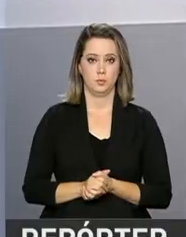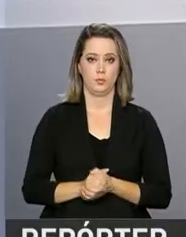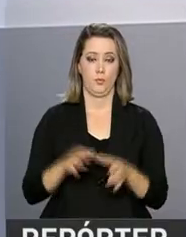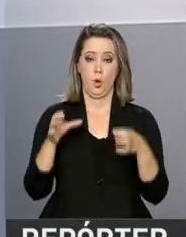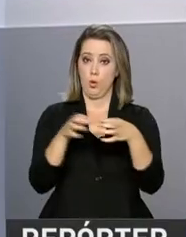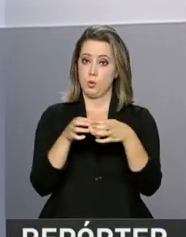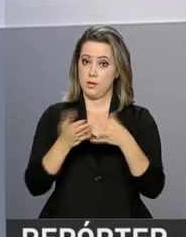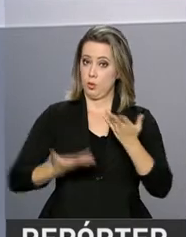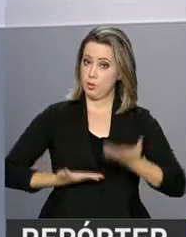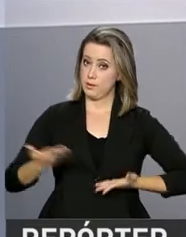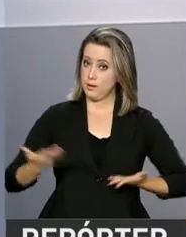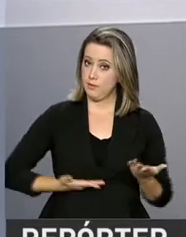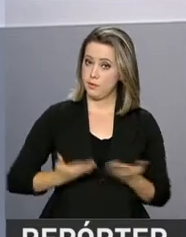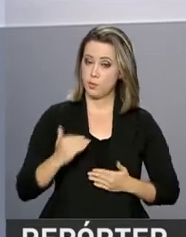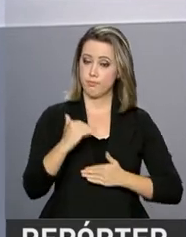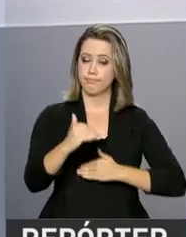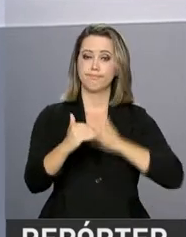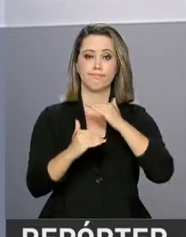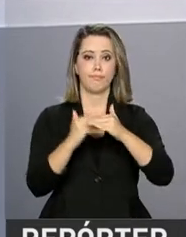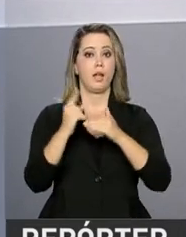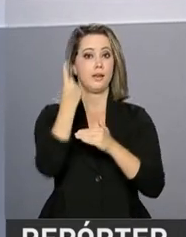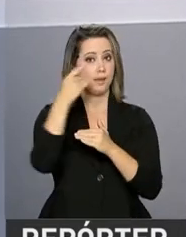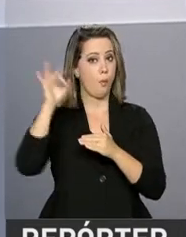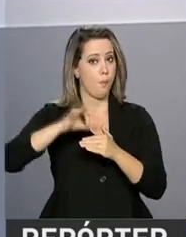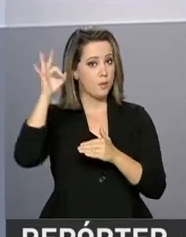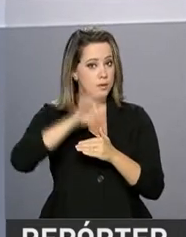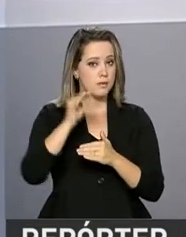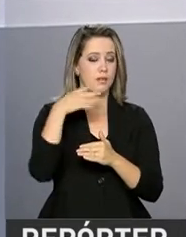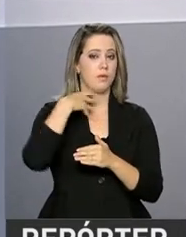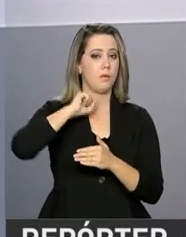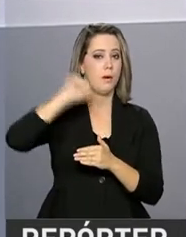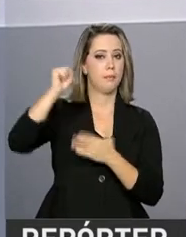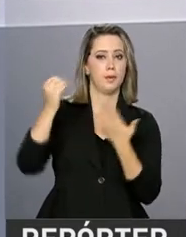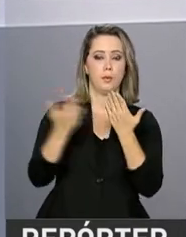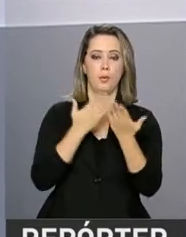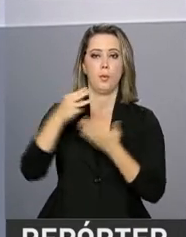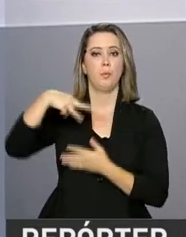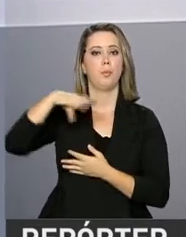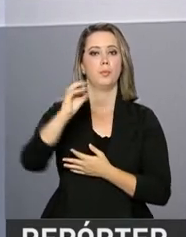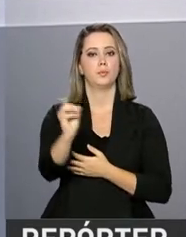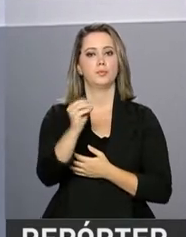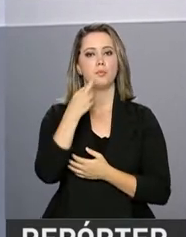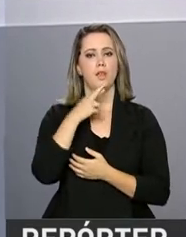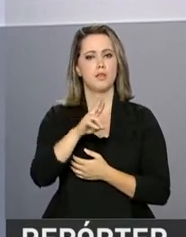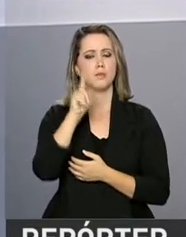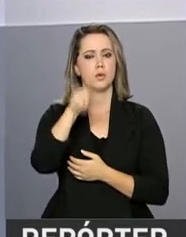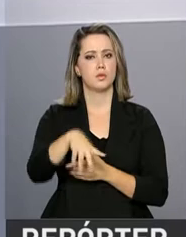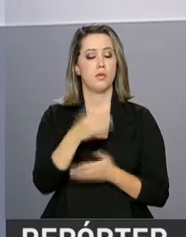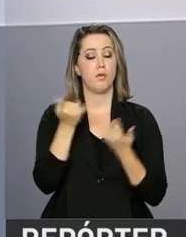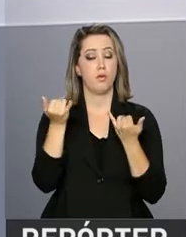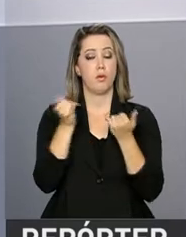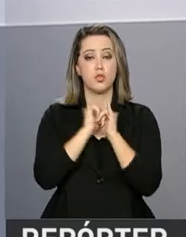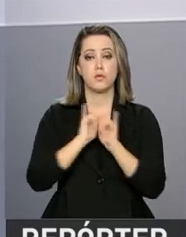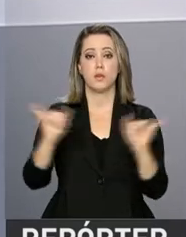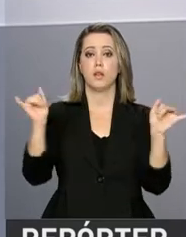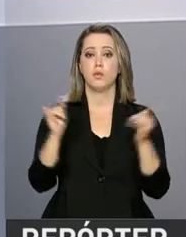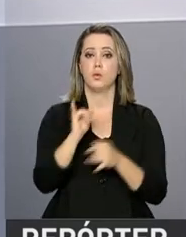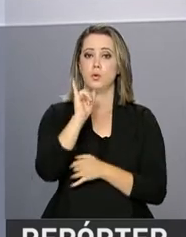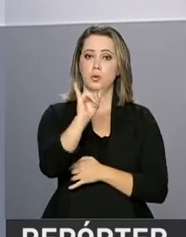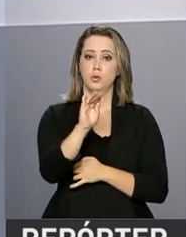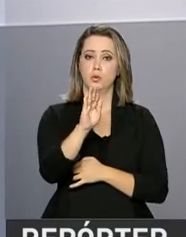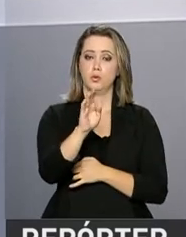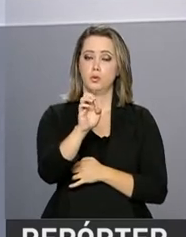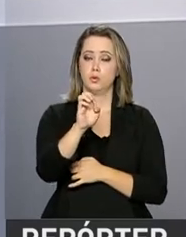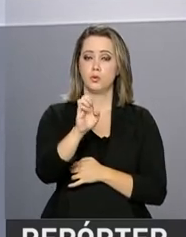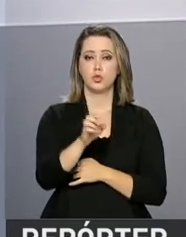setor de serviços no país cresceu 1 1% em abril em comparação com o mês de março o resultado foi divulgado hoje pelo ibge é